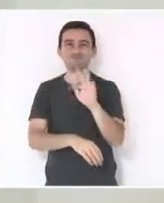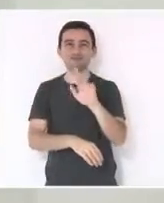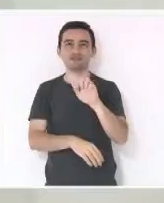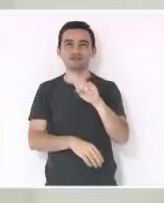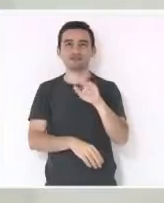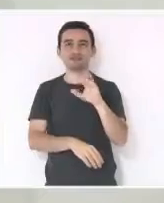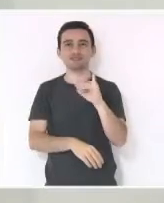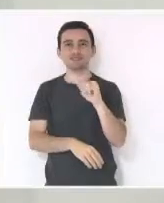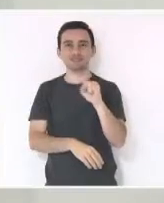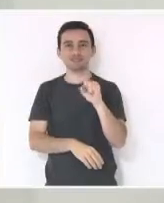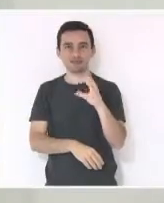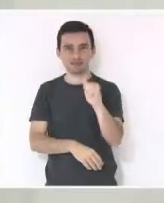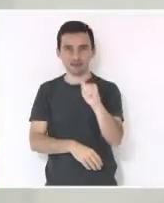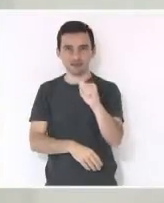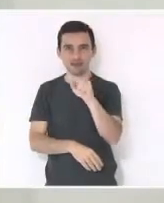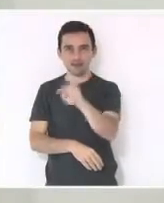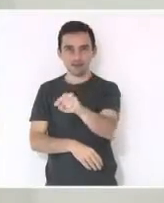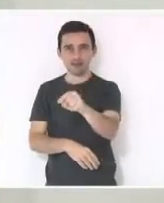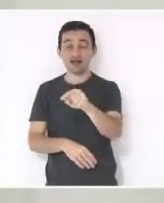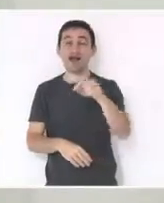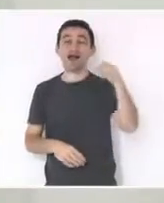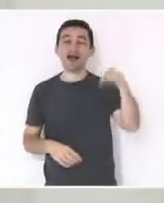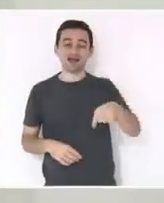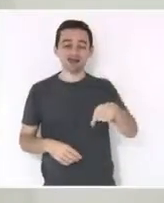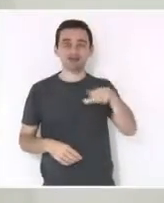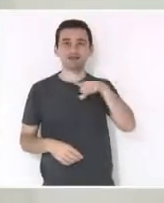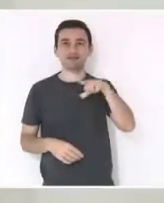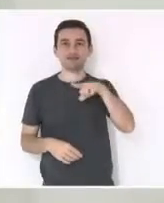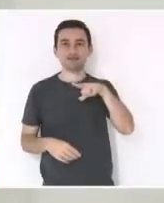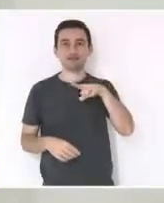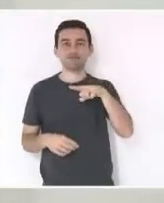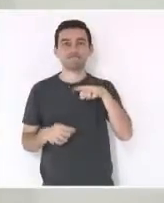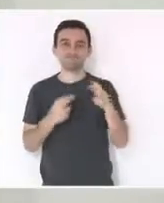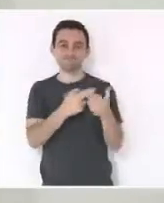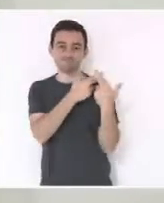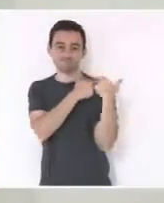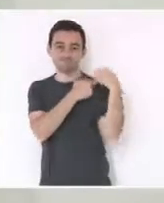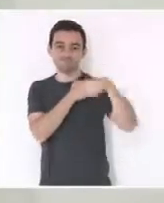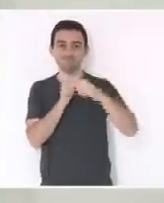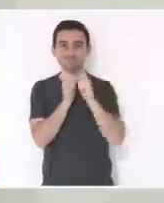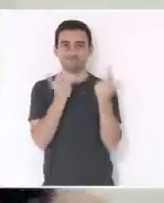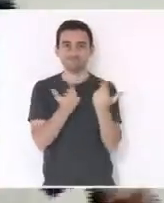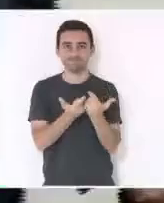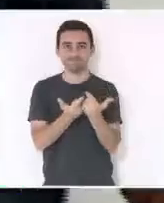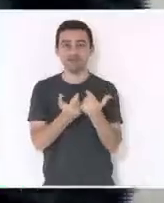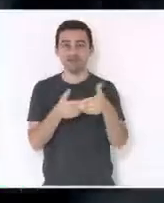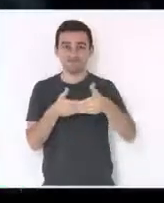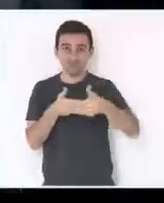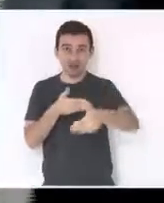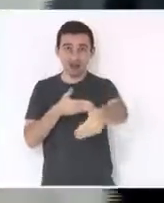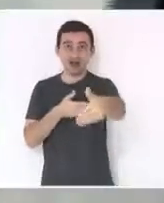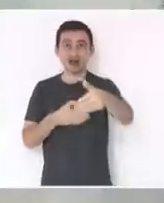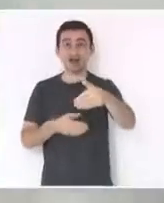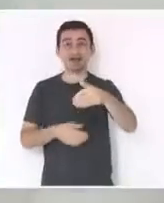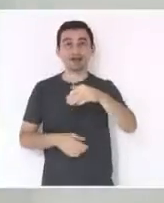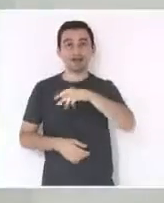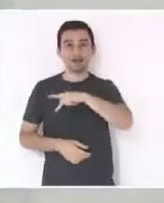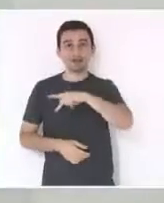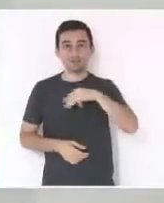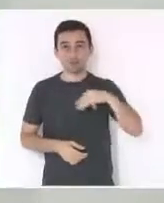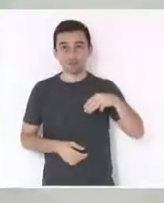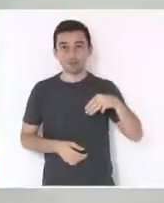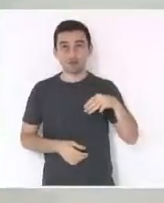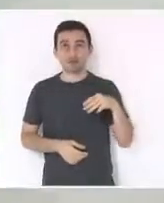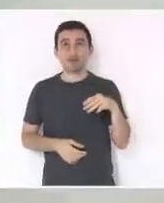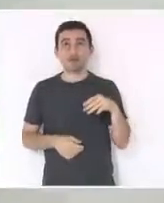e principalmente porque nós temos estamos na iminência de votar a mp 220 me permita hoje à tarde